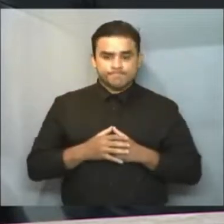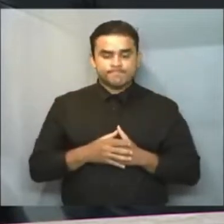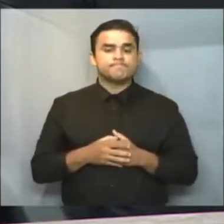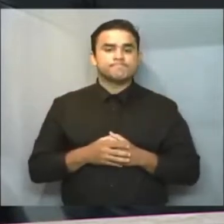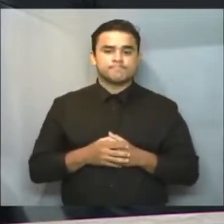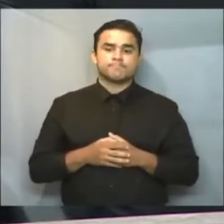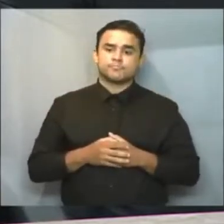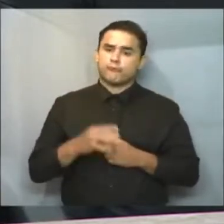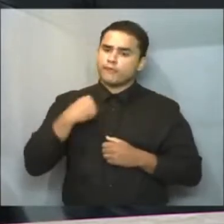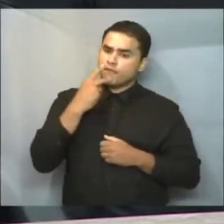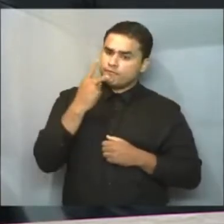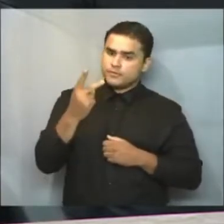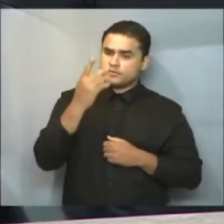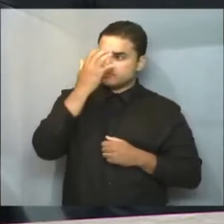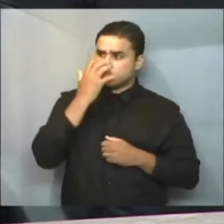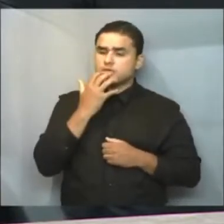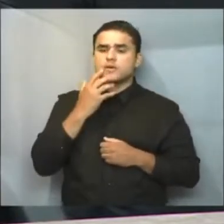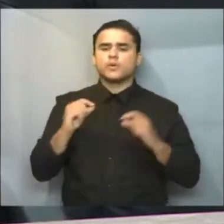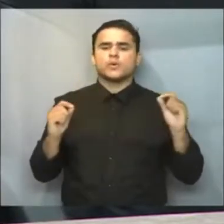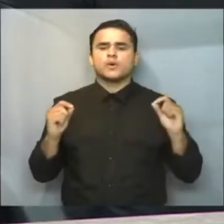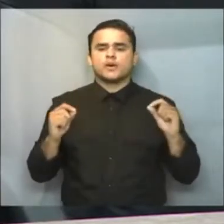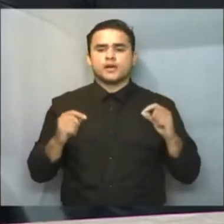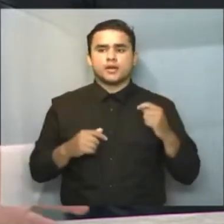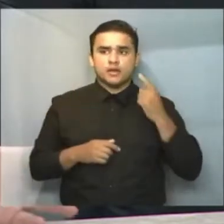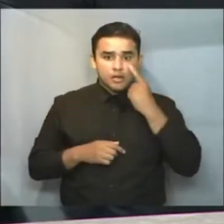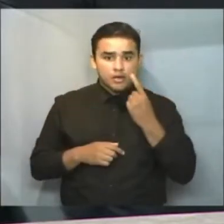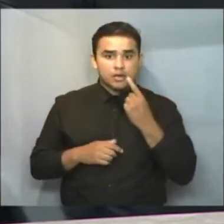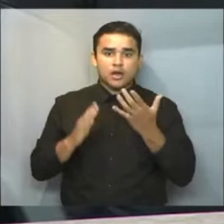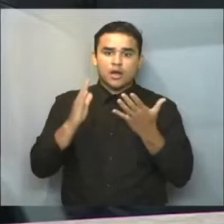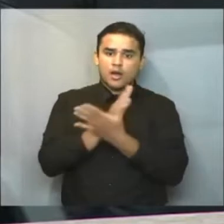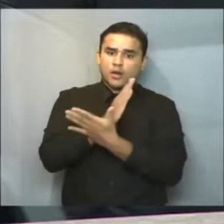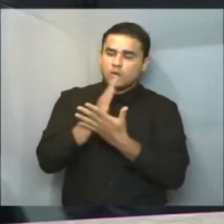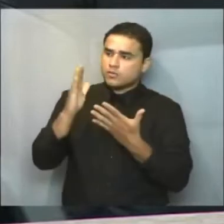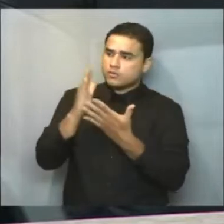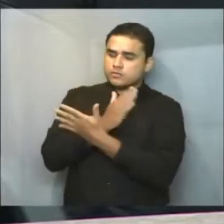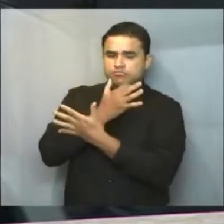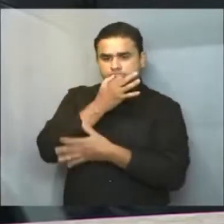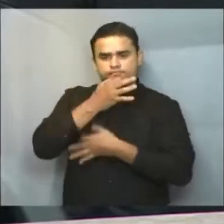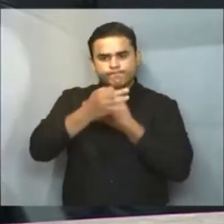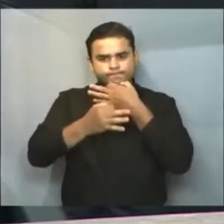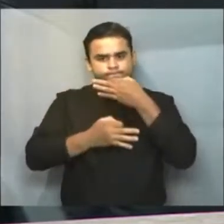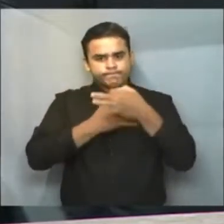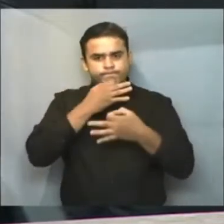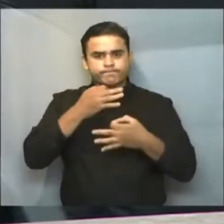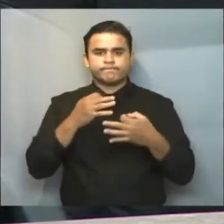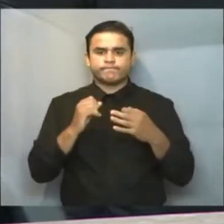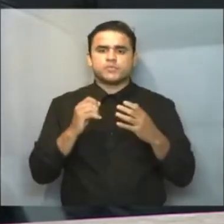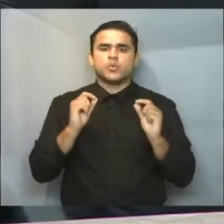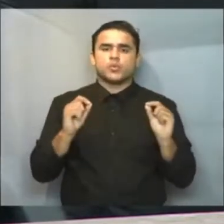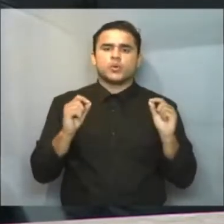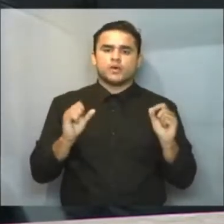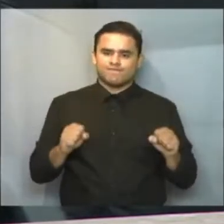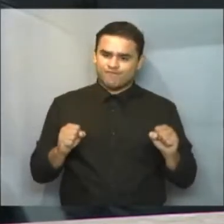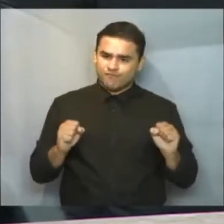Agora, eu também não posso passar desapercebido a crítica de alguns aqui, que fazem um esforço, vereador